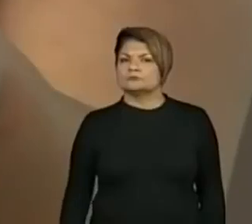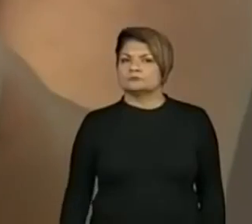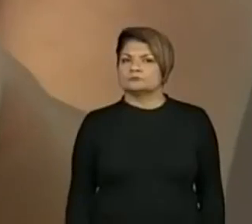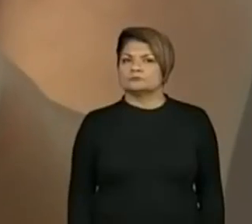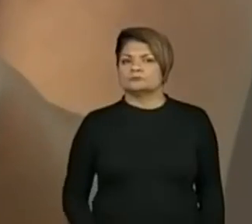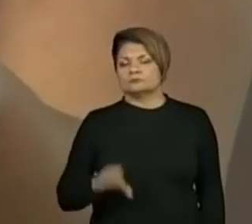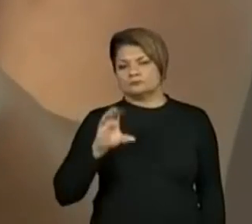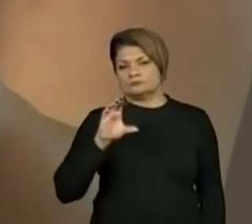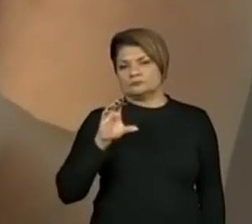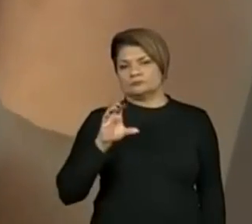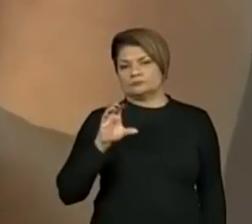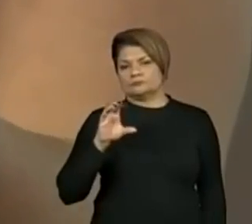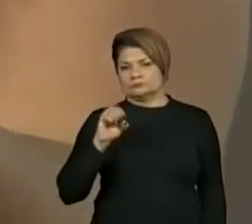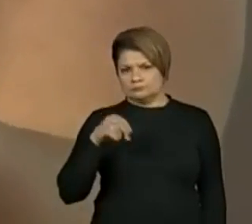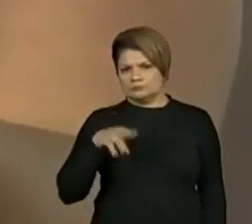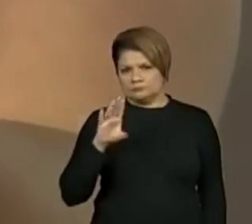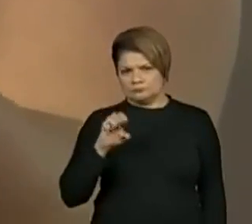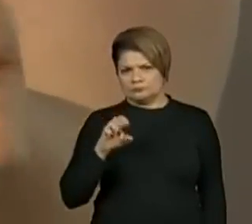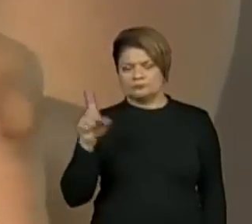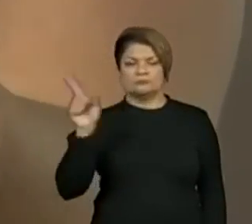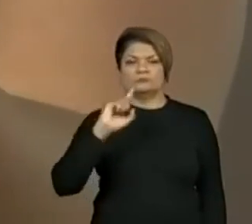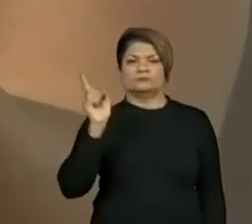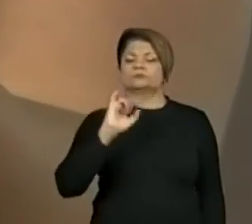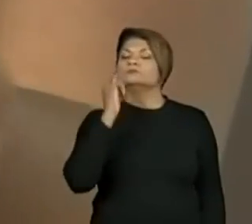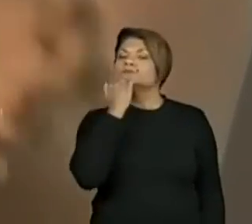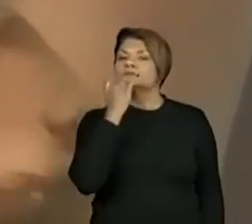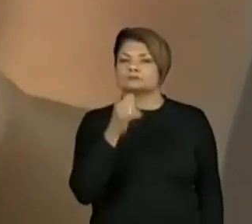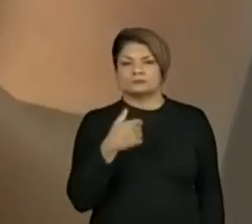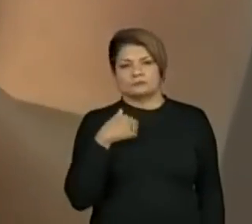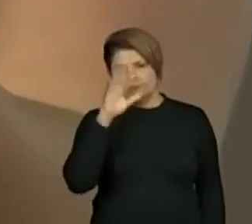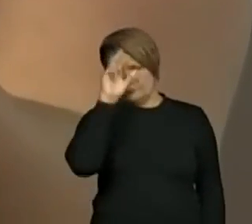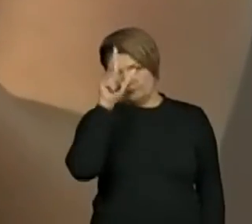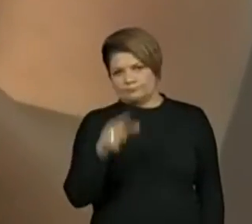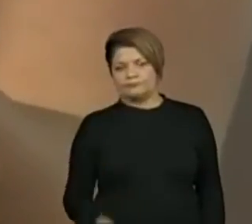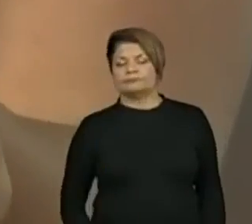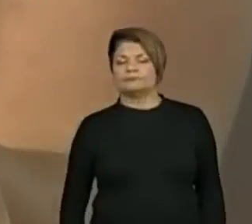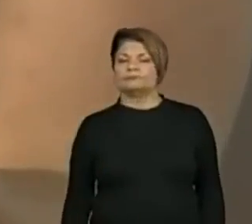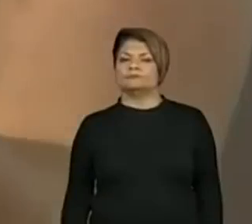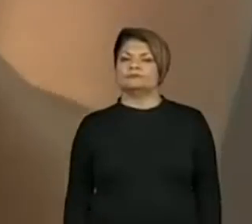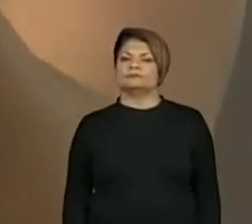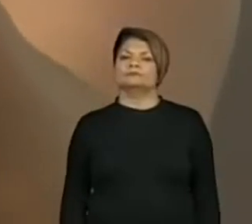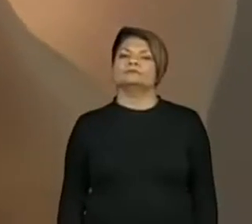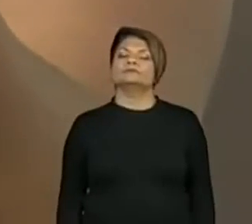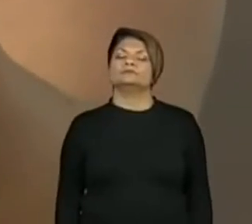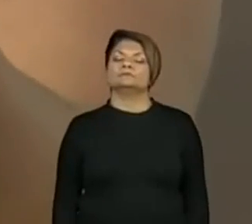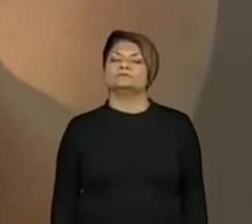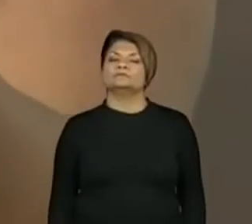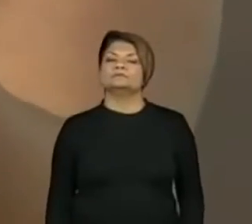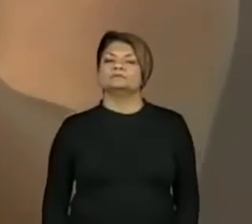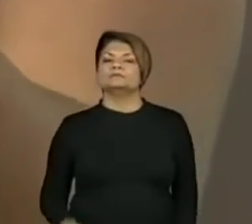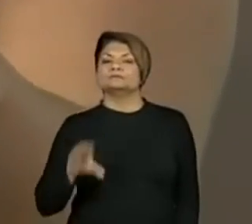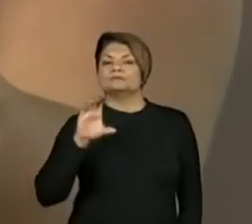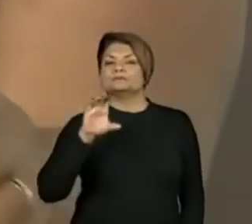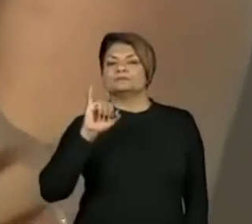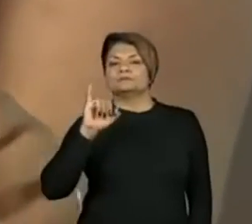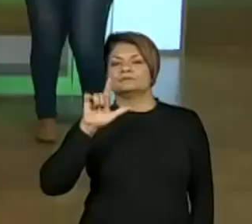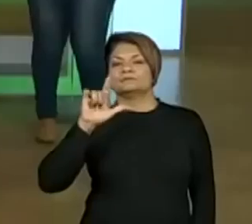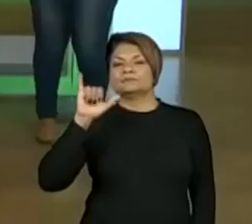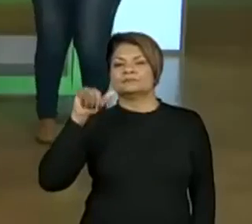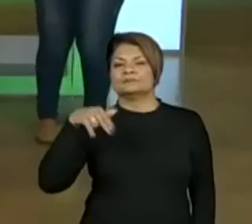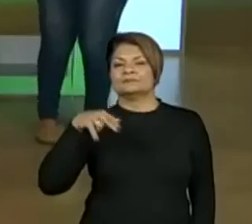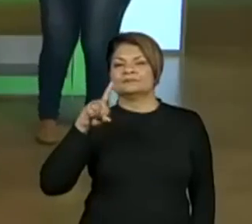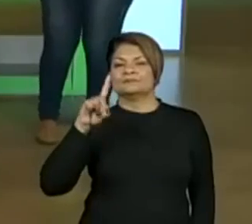É um cone? Não. Não, é um cone cilindro. Não. Perdão, a professora está viajando na macaxeira. É um cilindro. É um